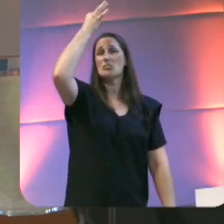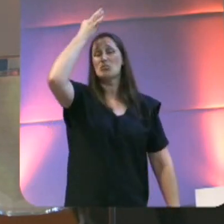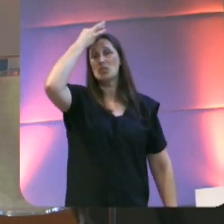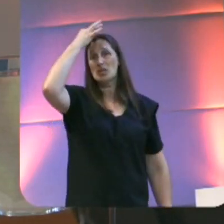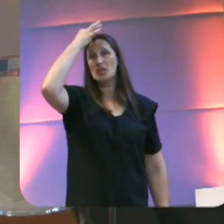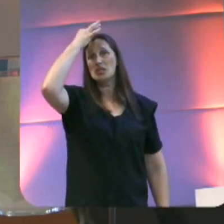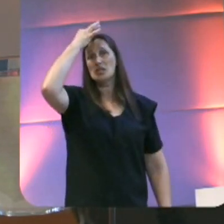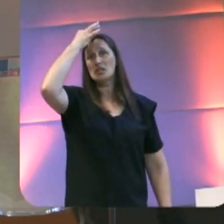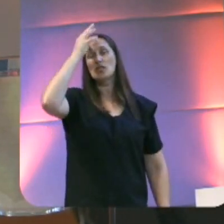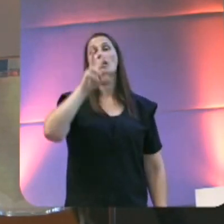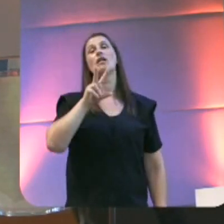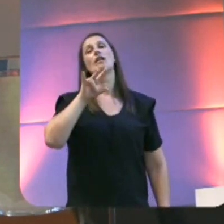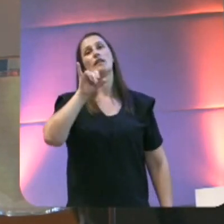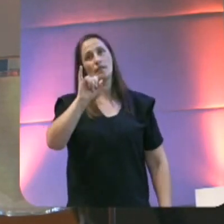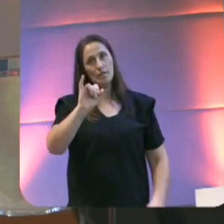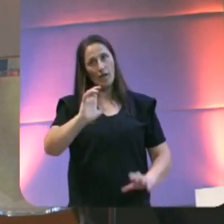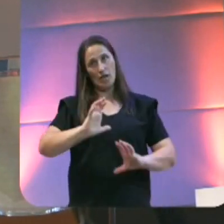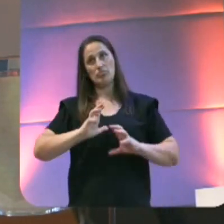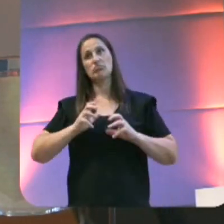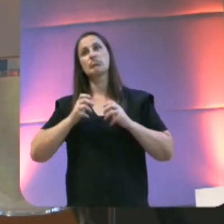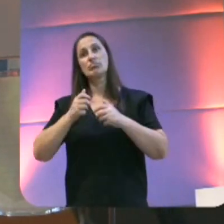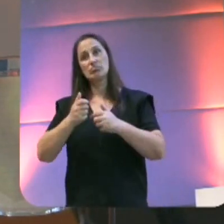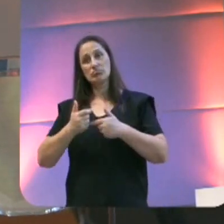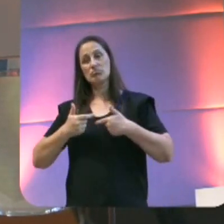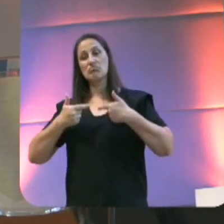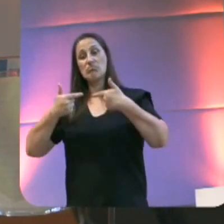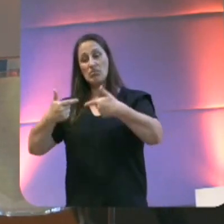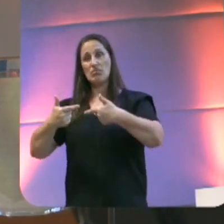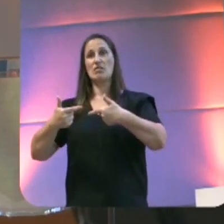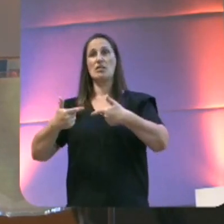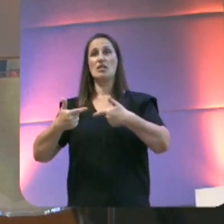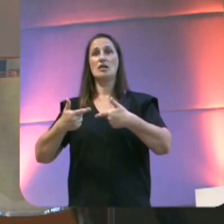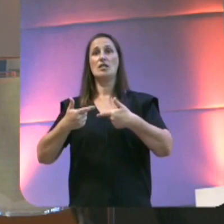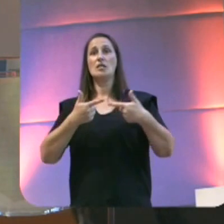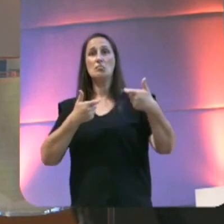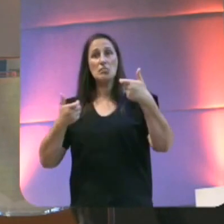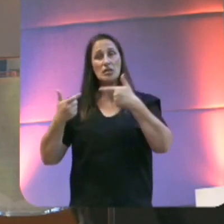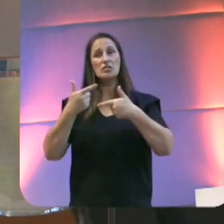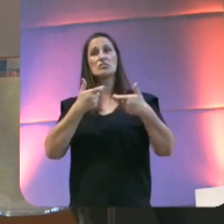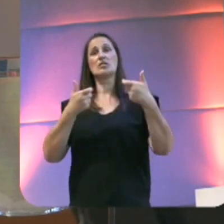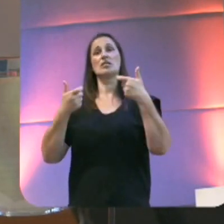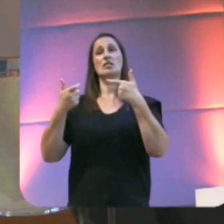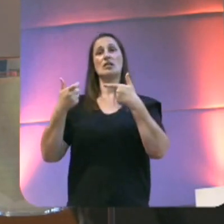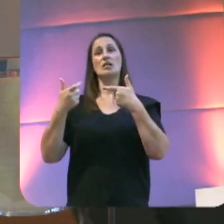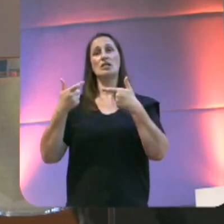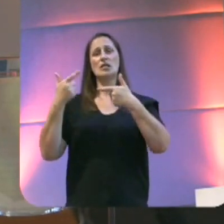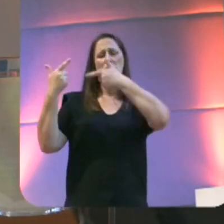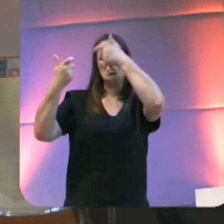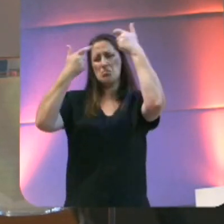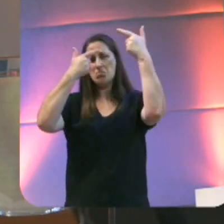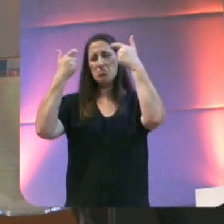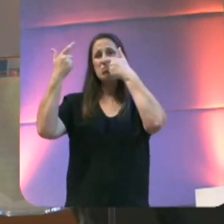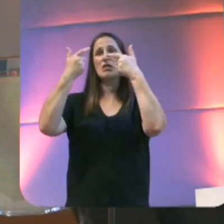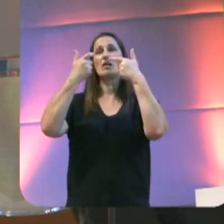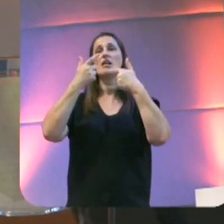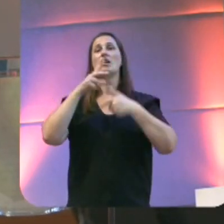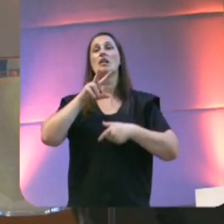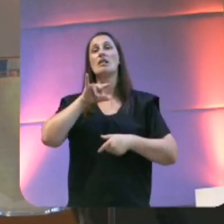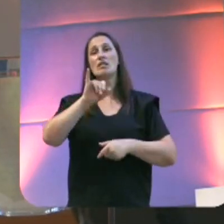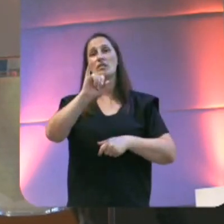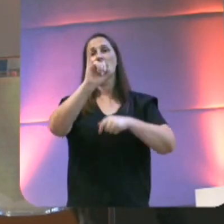vão ter que enfrentar determinados enfrentamentos, batalhas, lutas, que vão consumir o seu